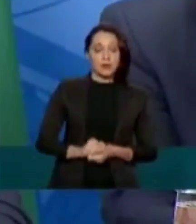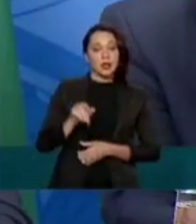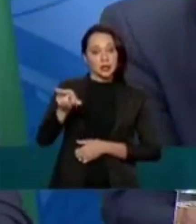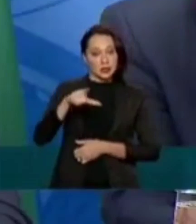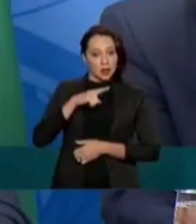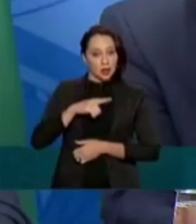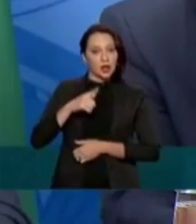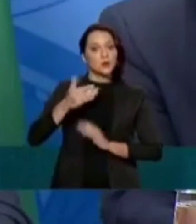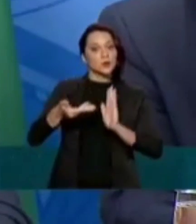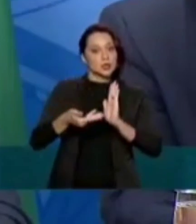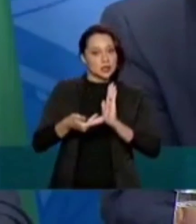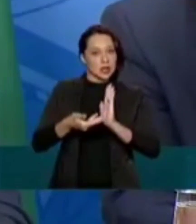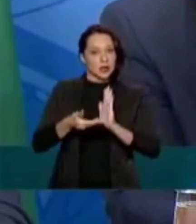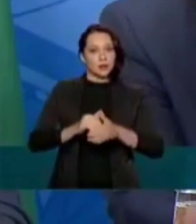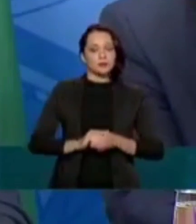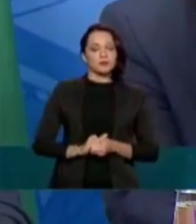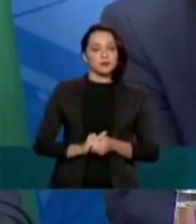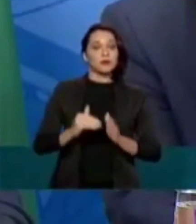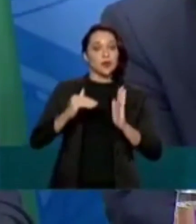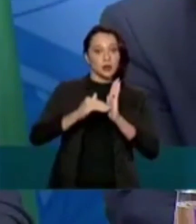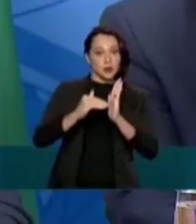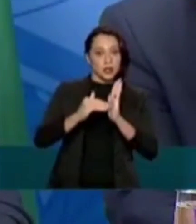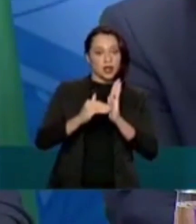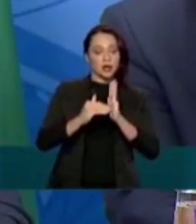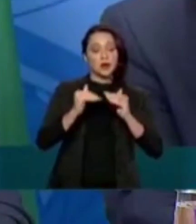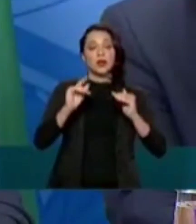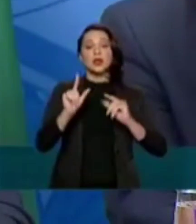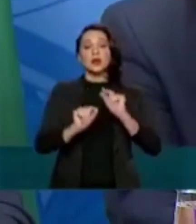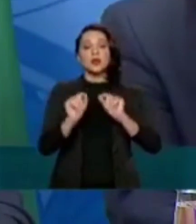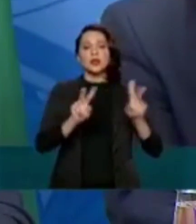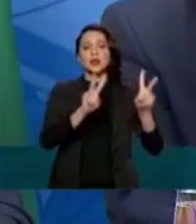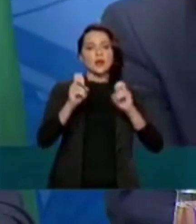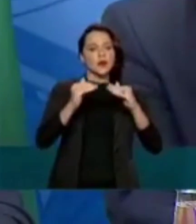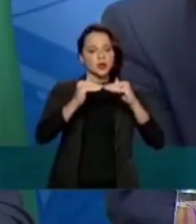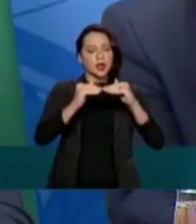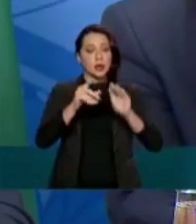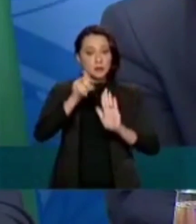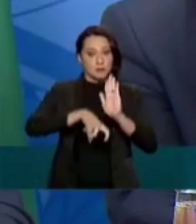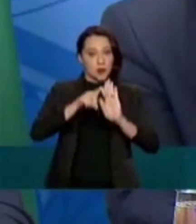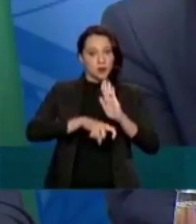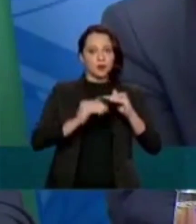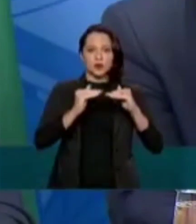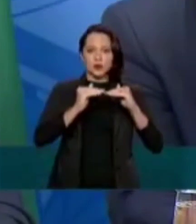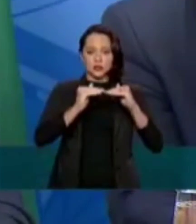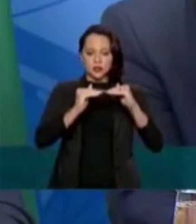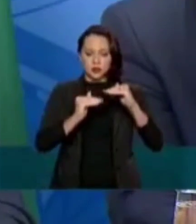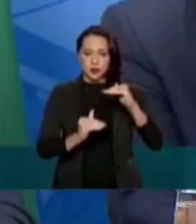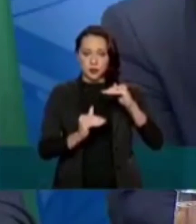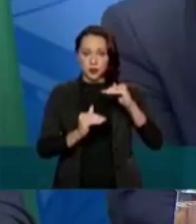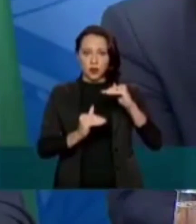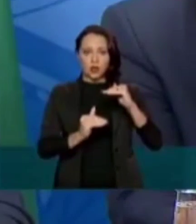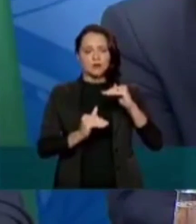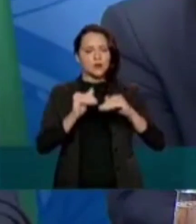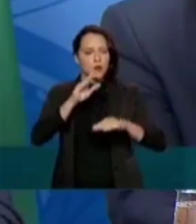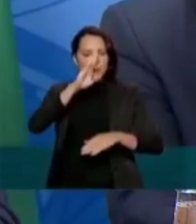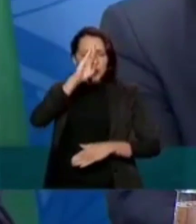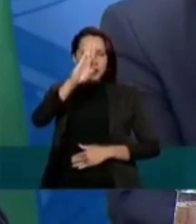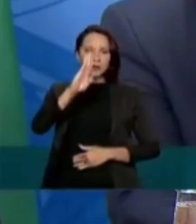Senado. Fala, então, da redução de impostos para a